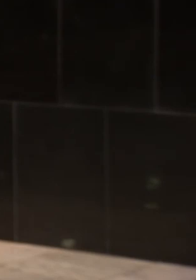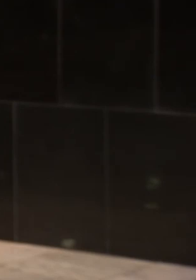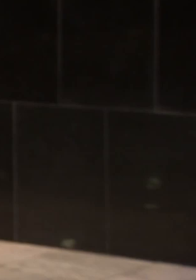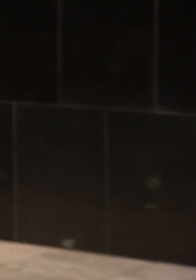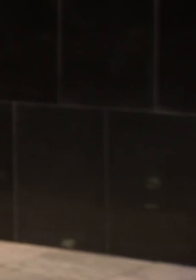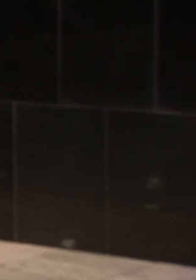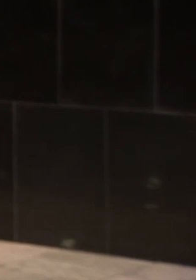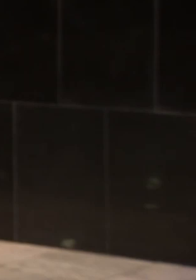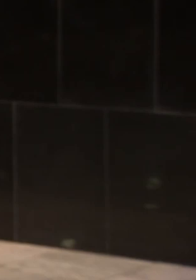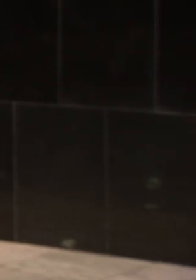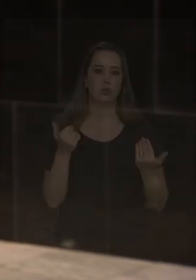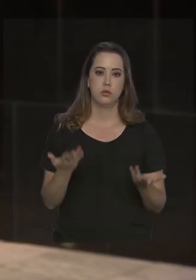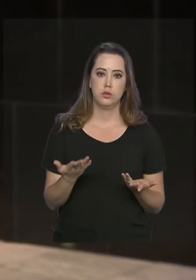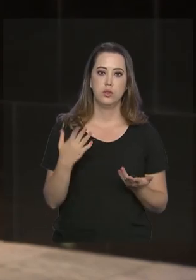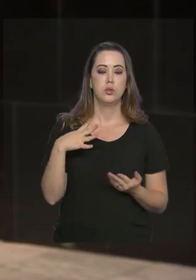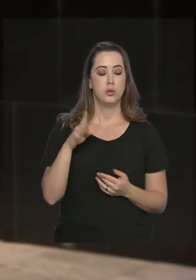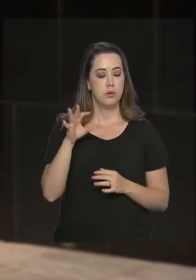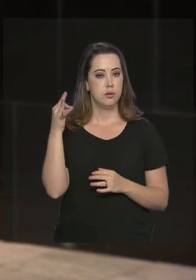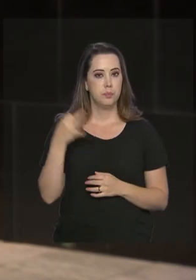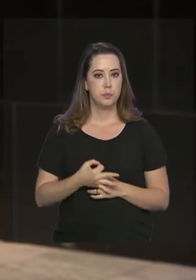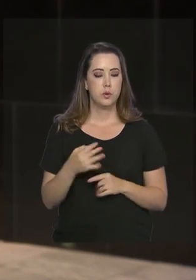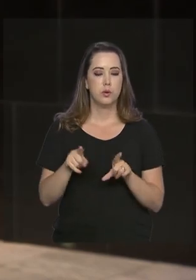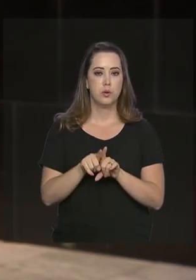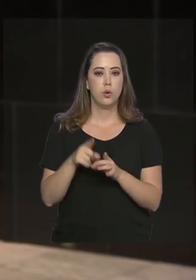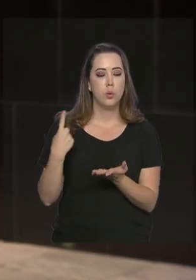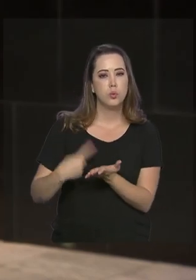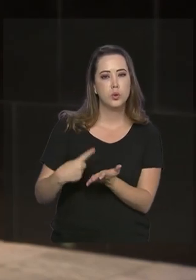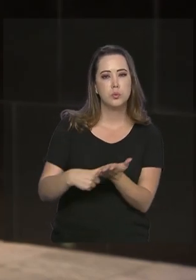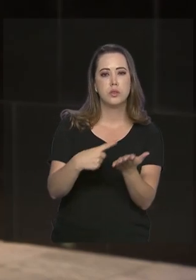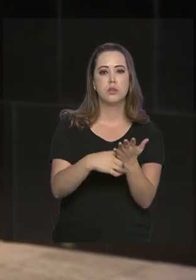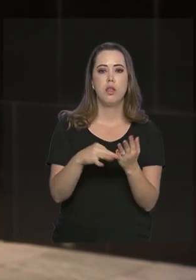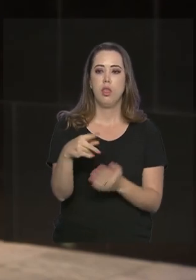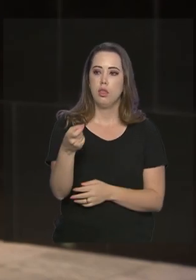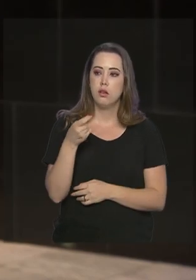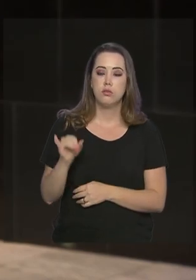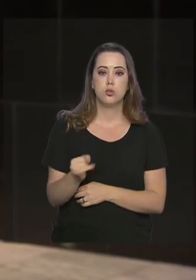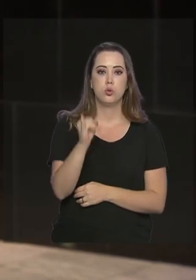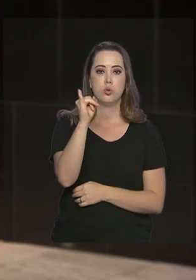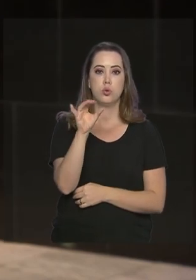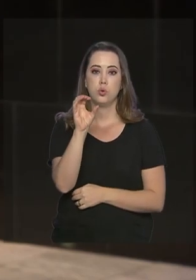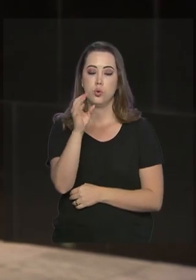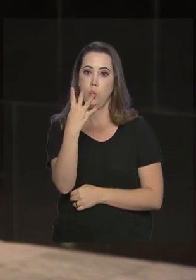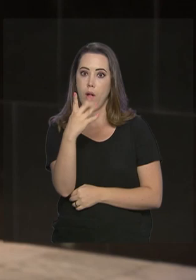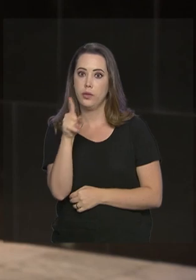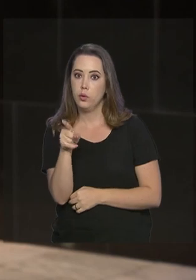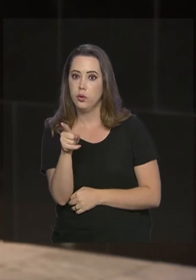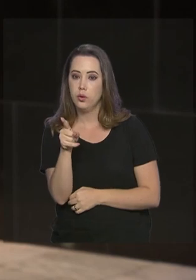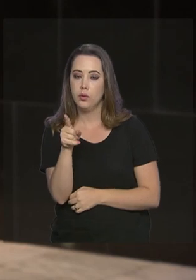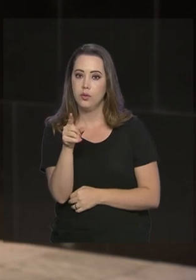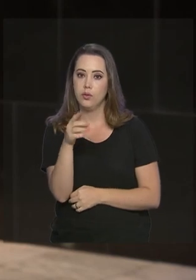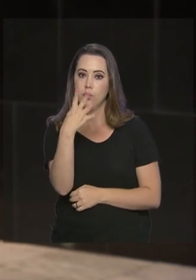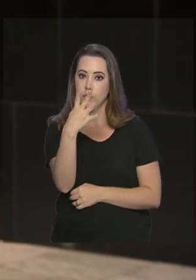O resultado, então, do Copom foi unânime e confirma que a taxa básica de juros fica em 4,5